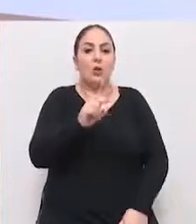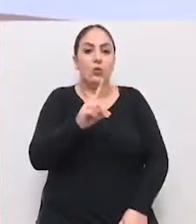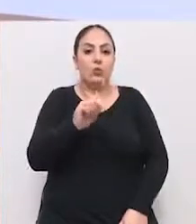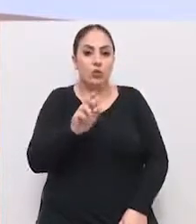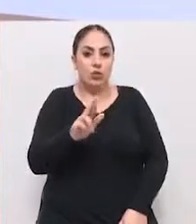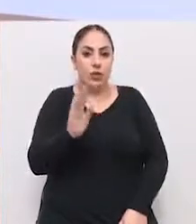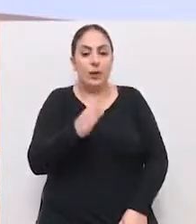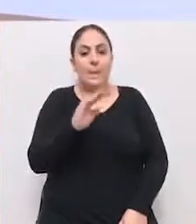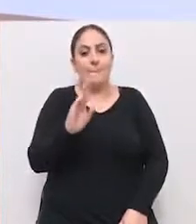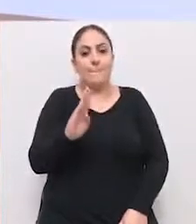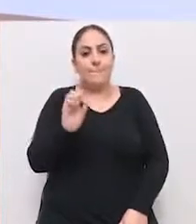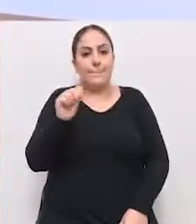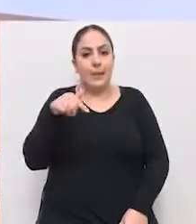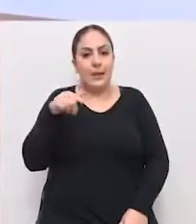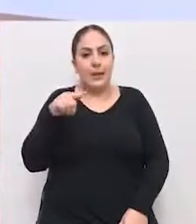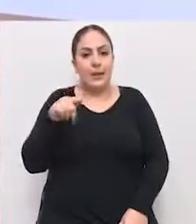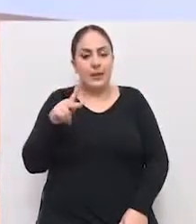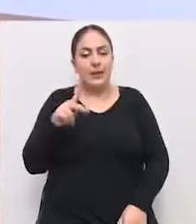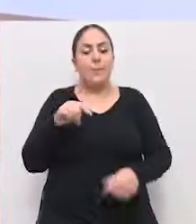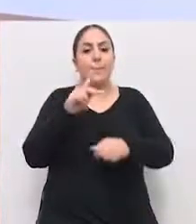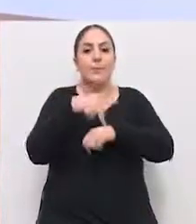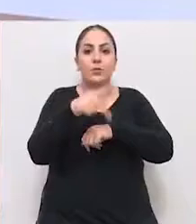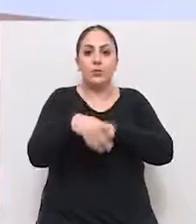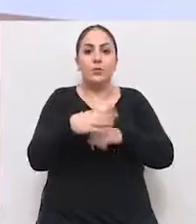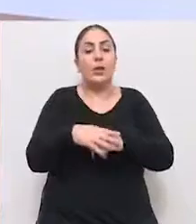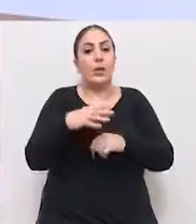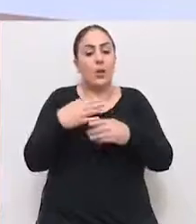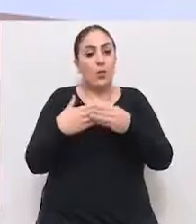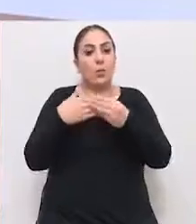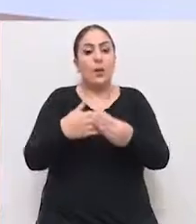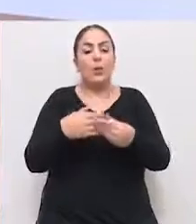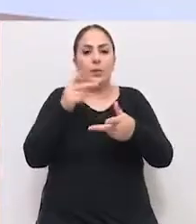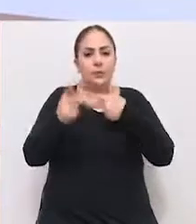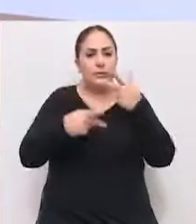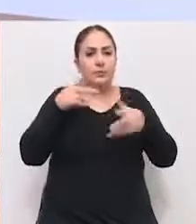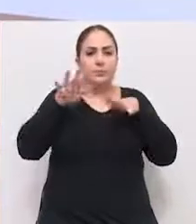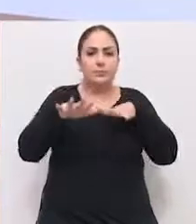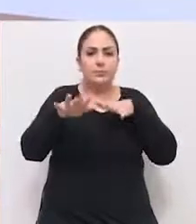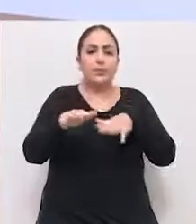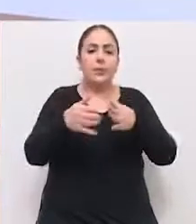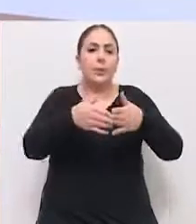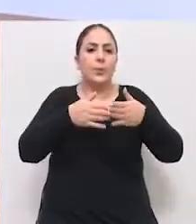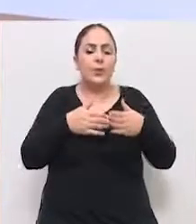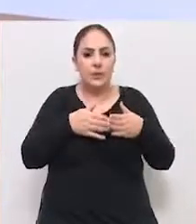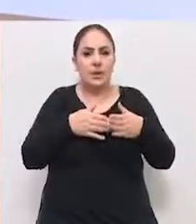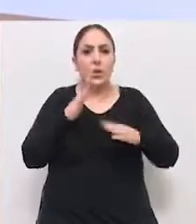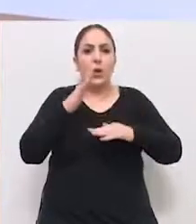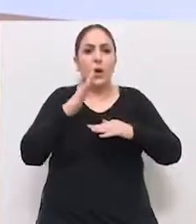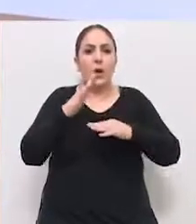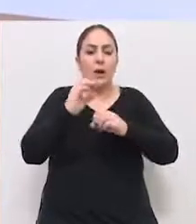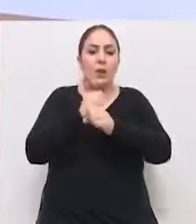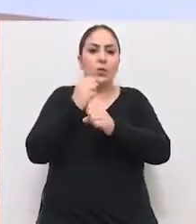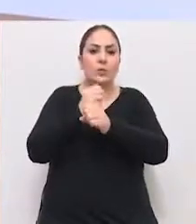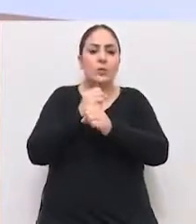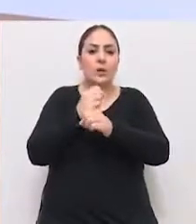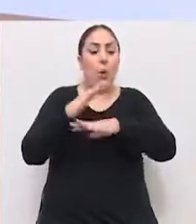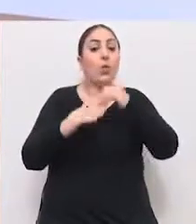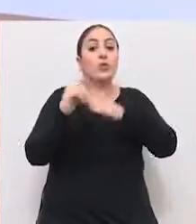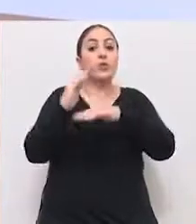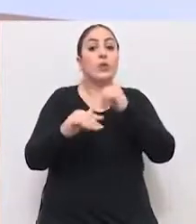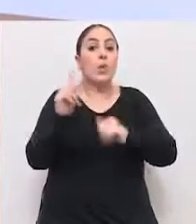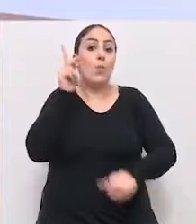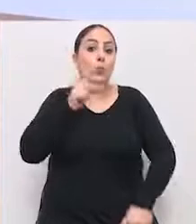Aldir Blanc em Passo Fundo. O parlamentar tem acompanhado as manifestações em defesa da construção de